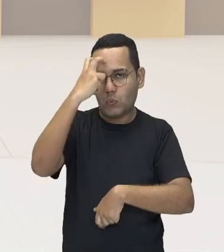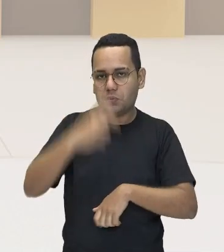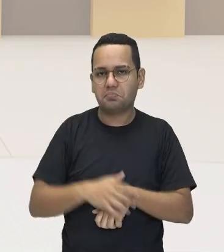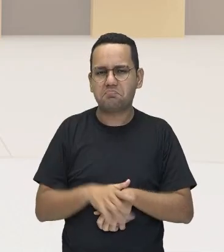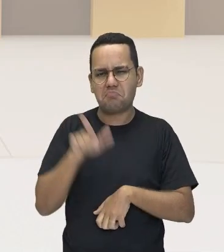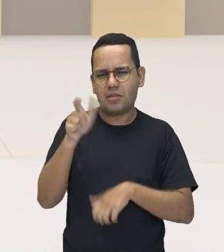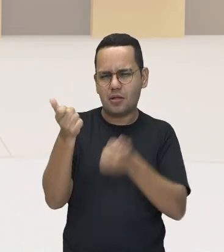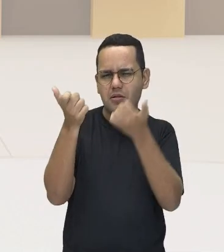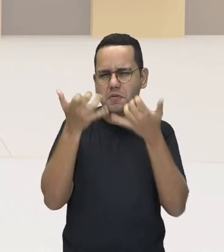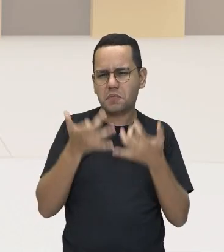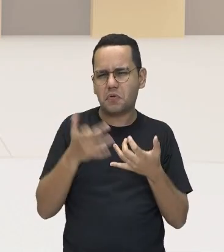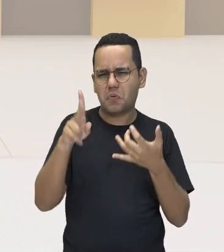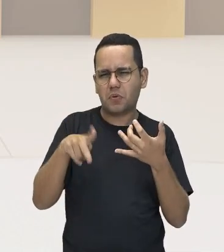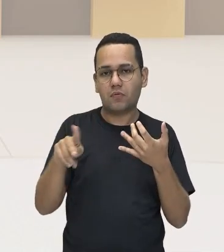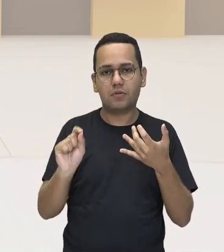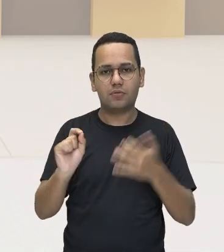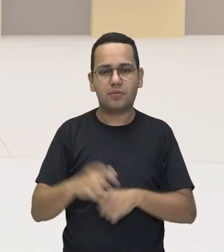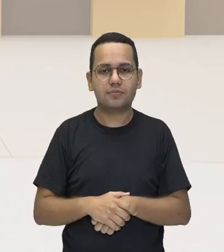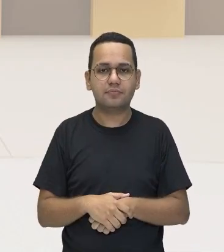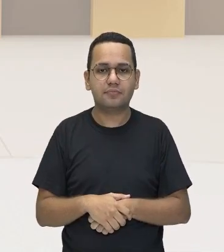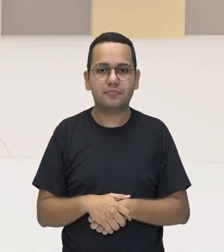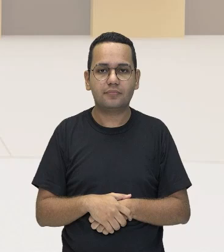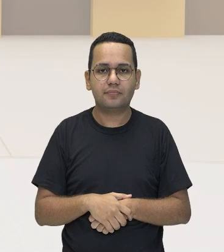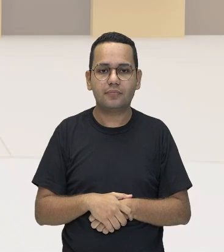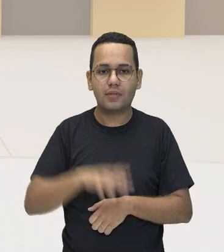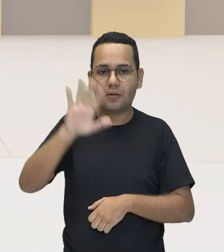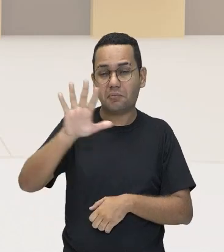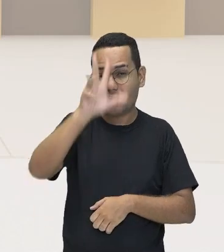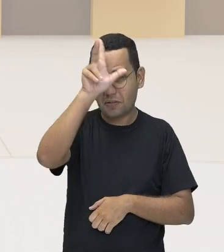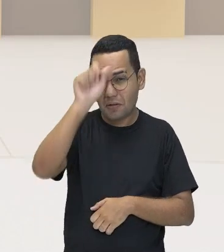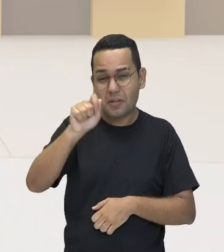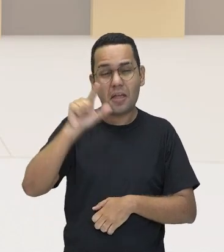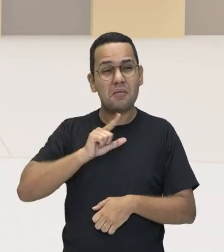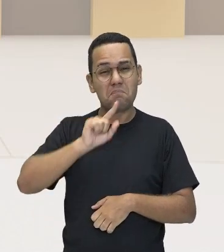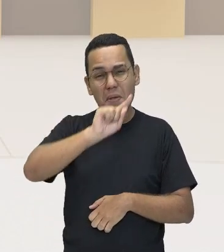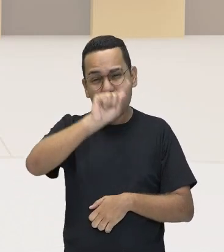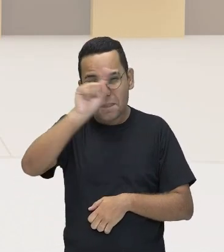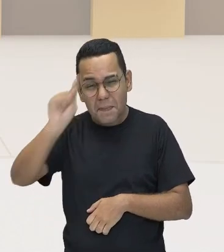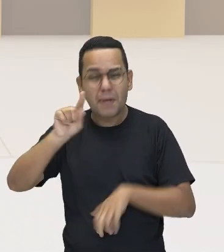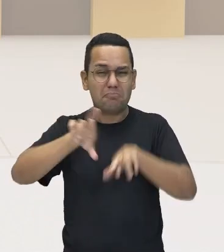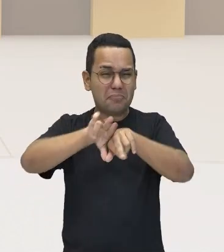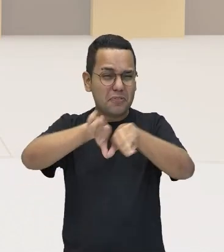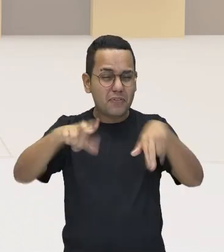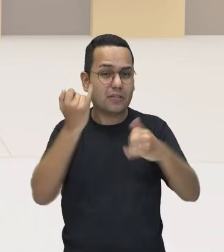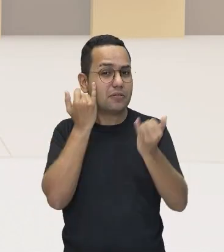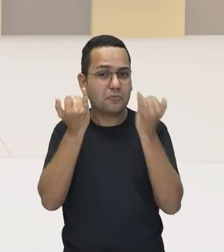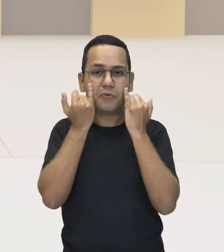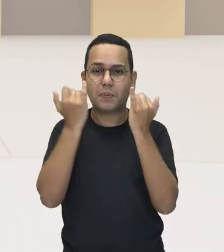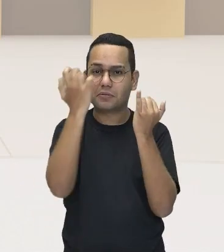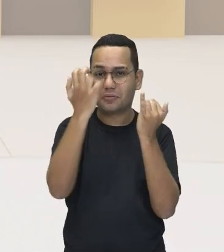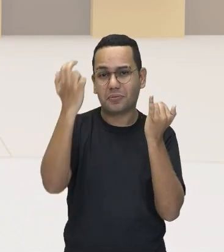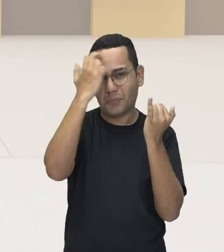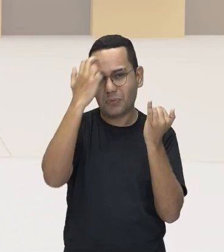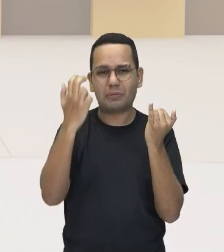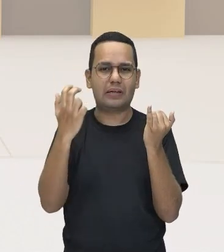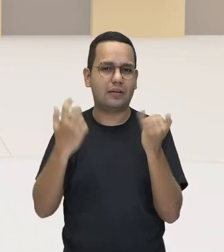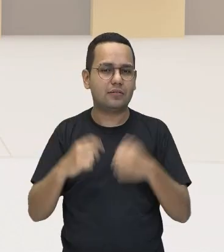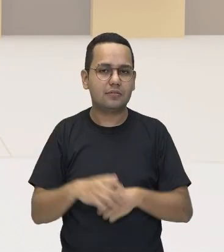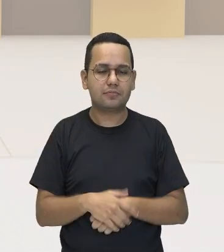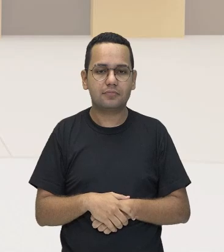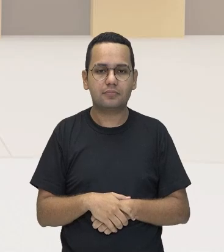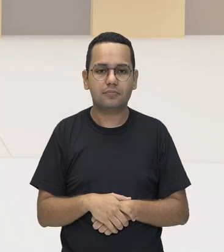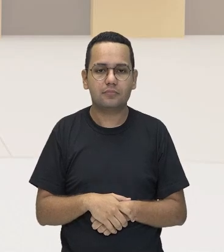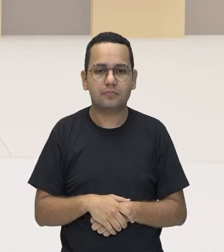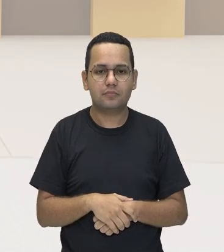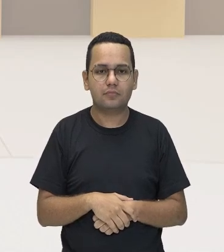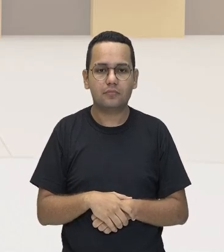o nosso Amazonas ele é riquíssimo, né, em diversidade cultural, manifestações culturais de todos os tipos nós temos dentro do nosso estado. Então é